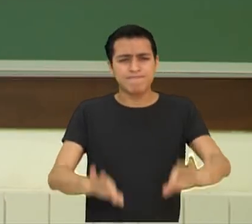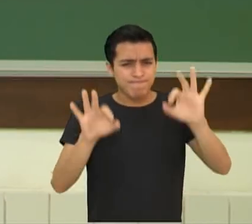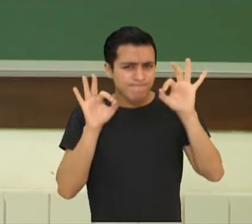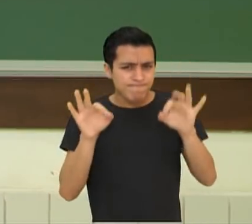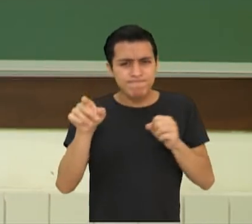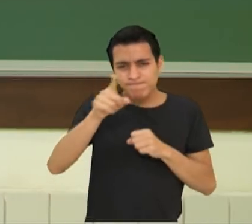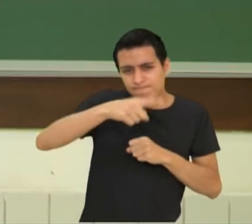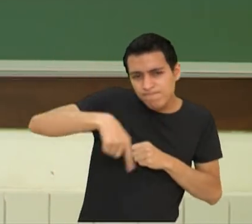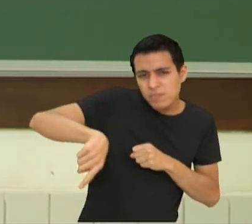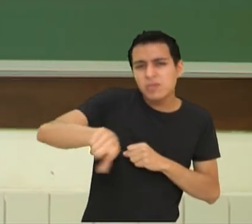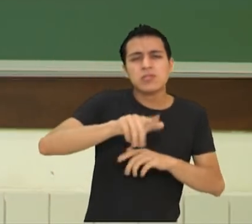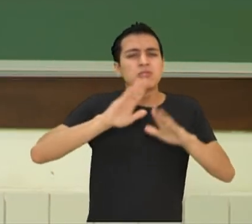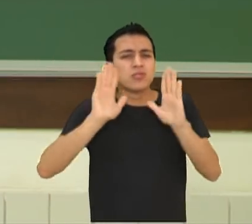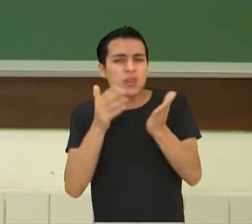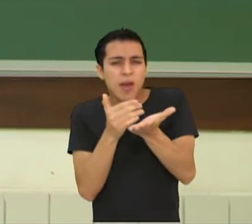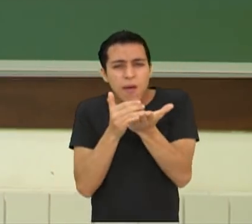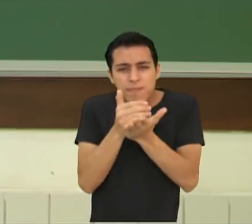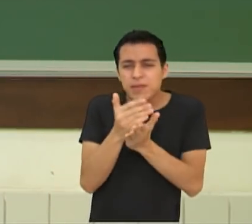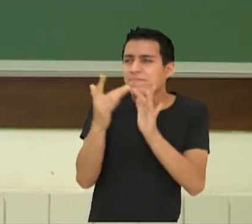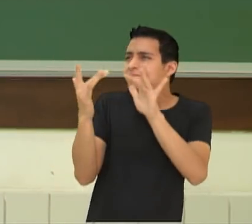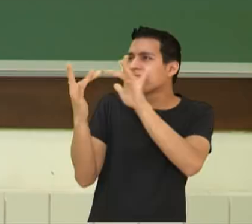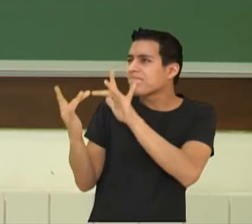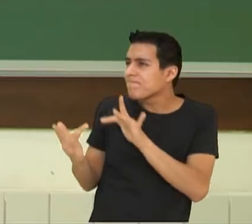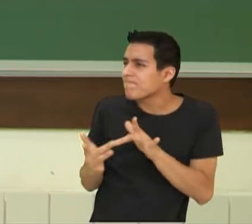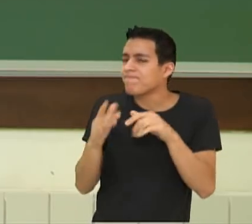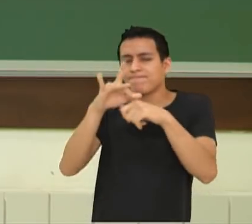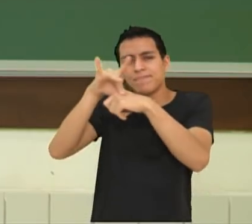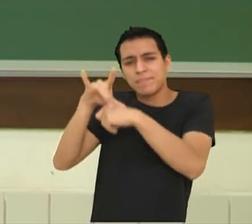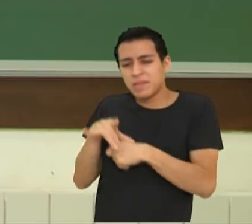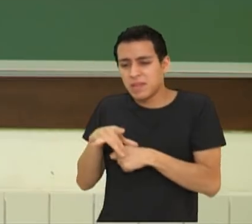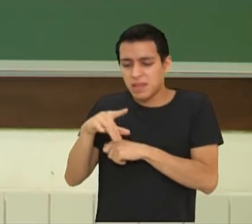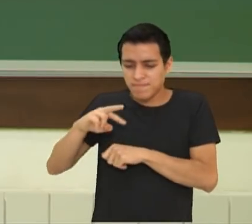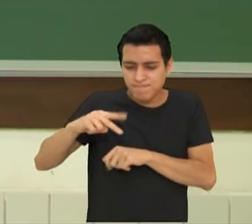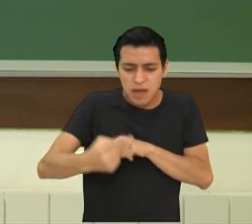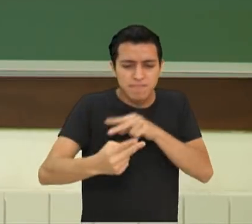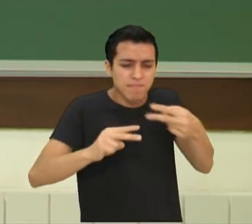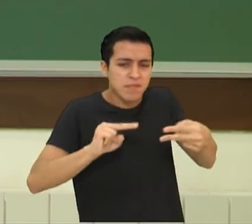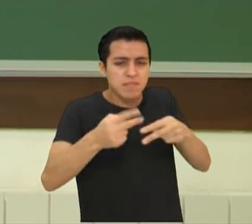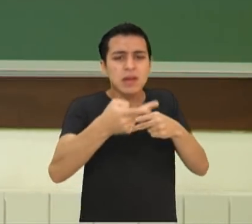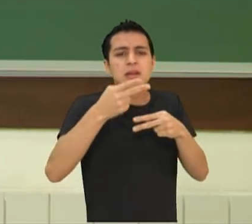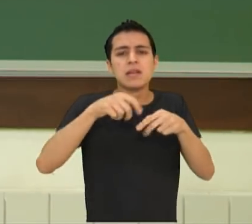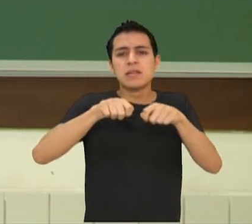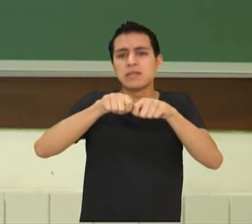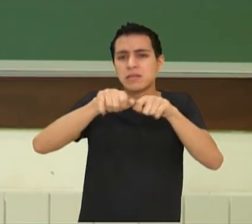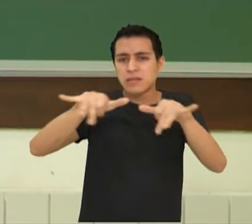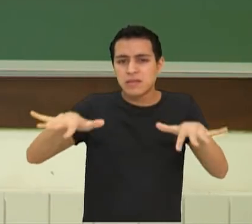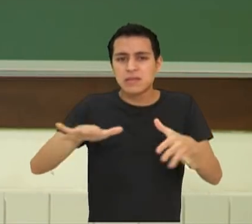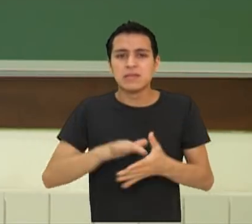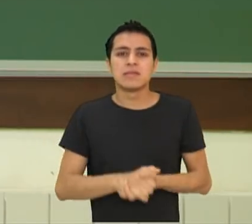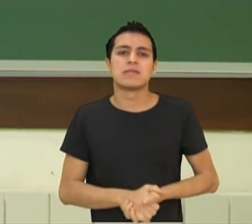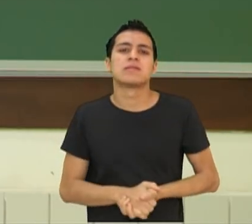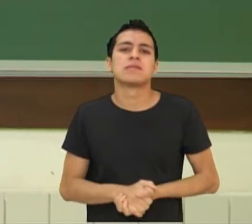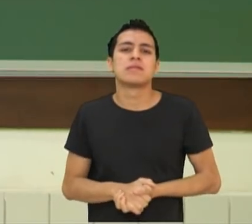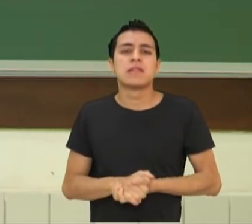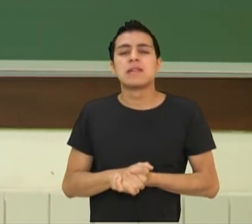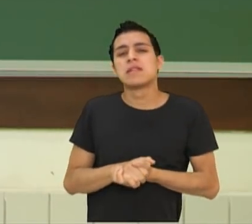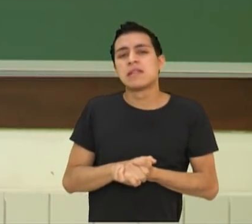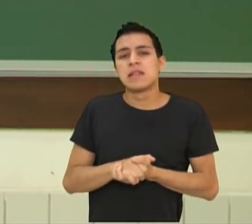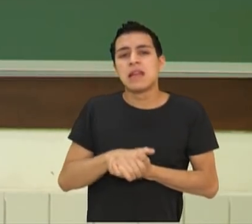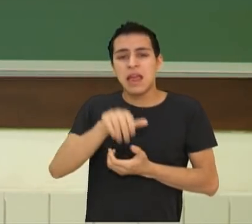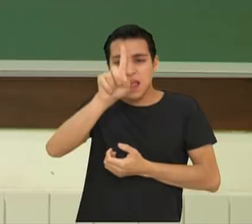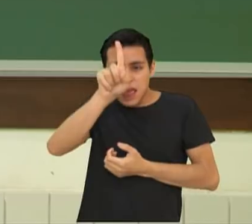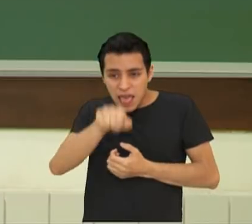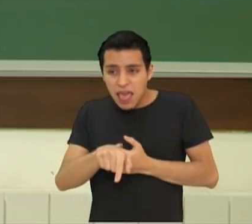já entrarem em contato com essas doenças que são transmitidas e causadas, transmitidas não, né pessoal, desculpem,